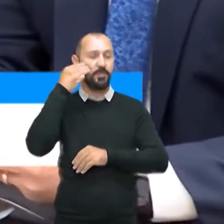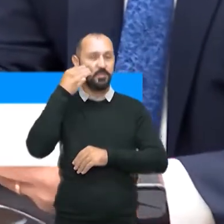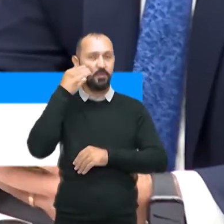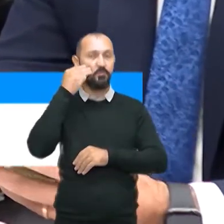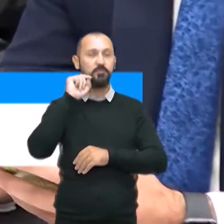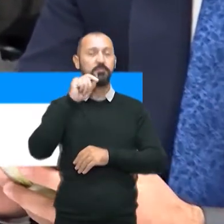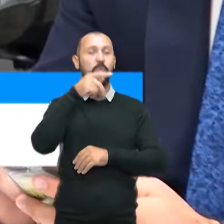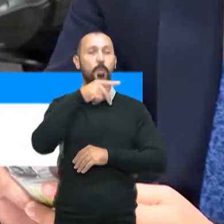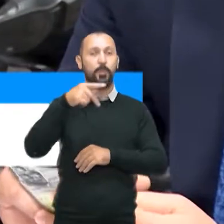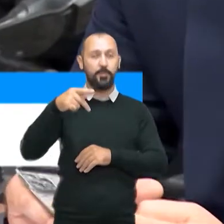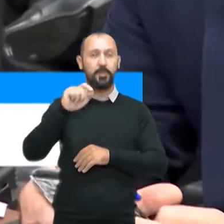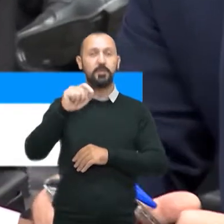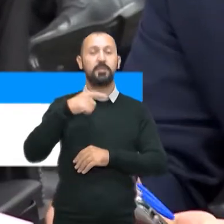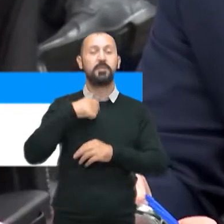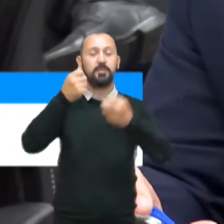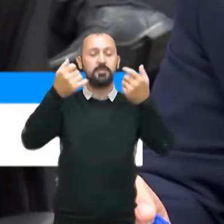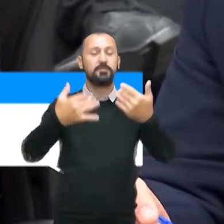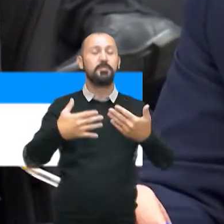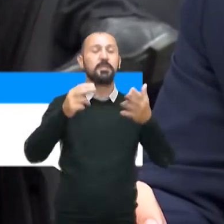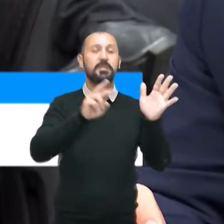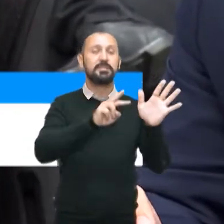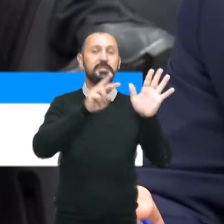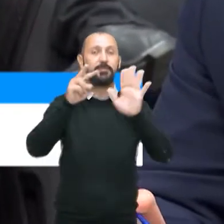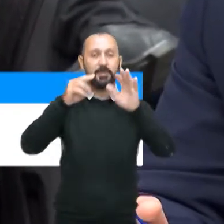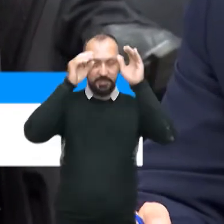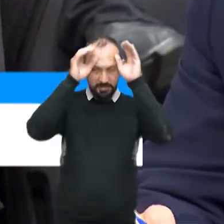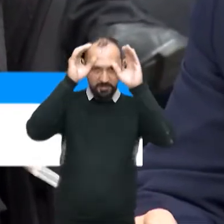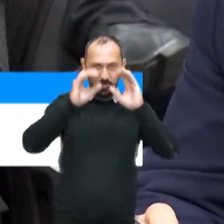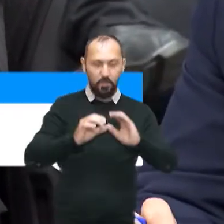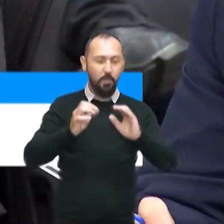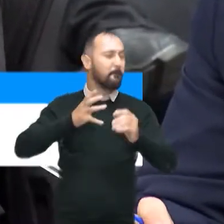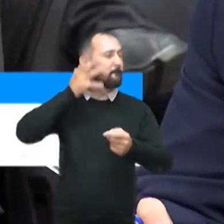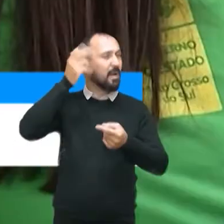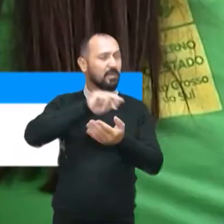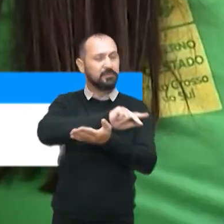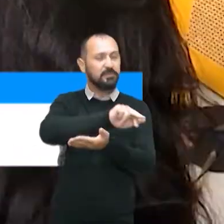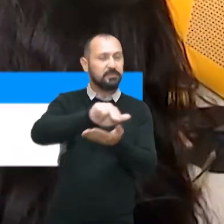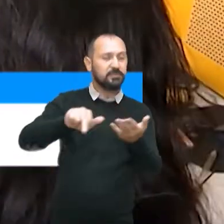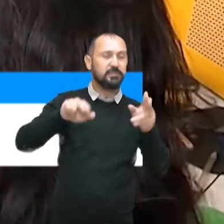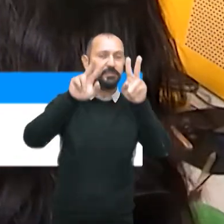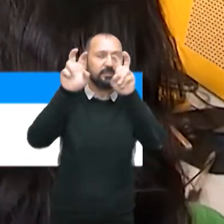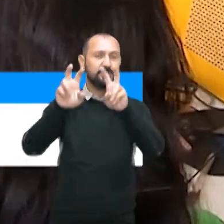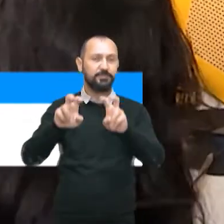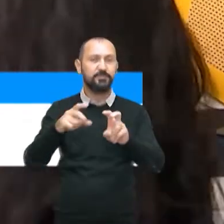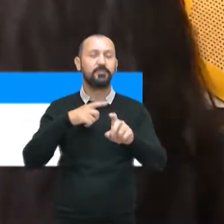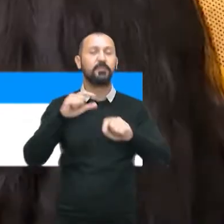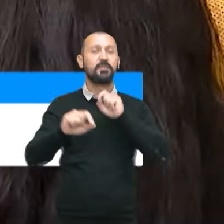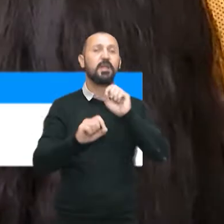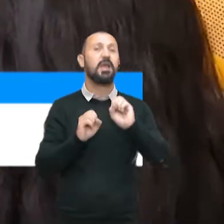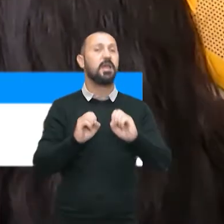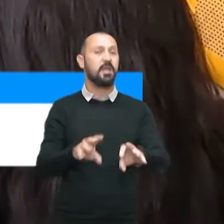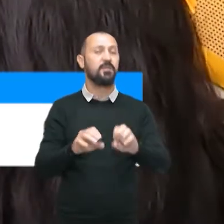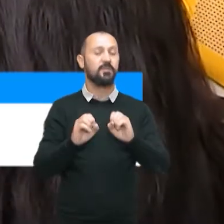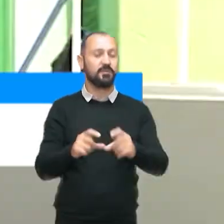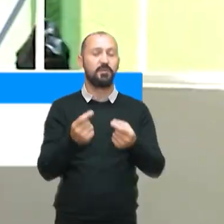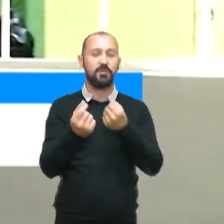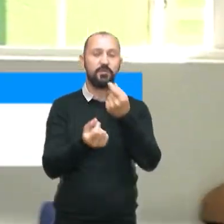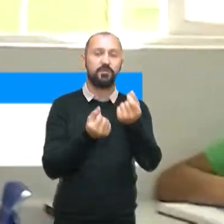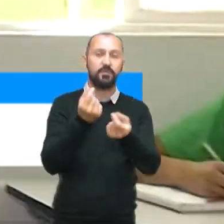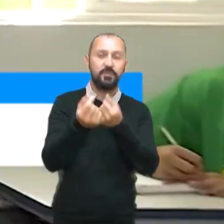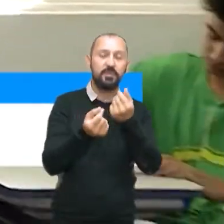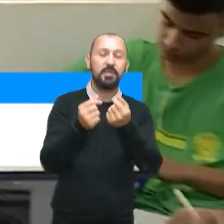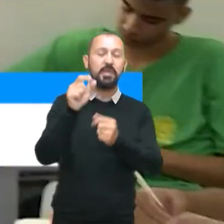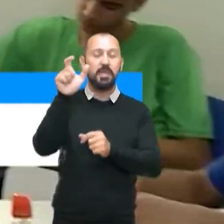PP, que institui a Semana da Cidadania com diversas palestras, temas abrangendo também educação financeira